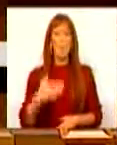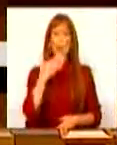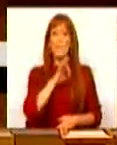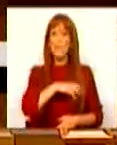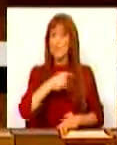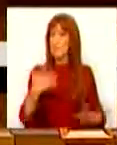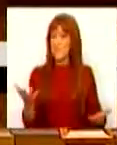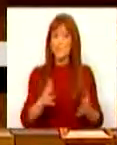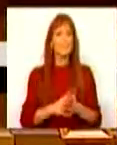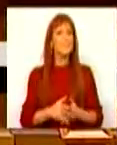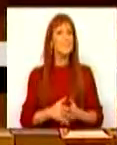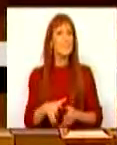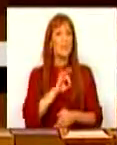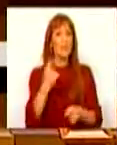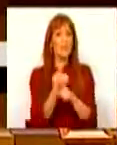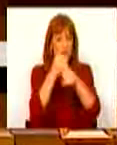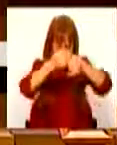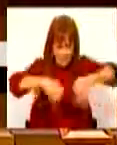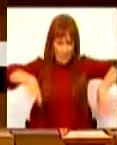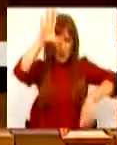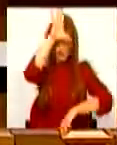Muito obrigado, Sr. Presidente, senhores membros do Governo,